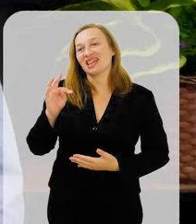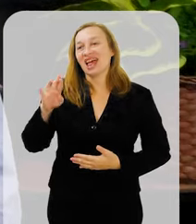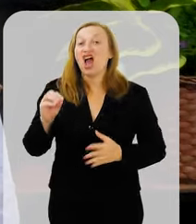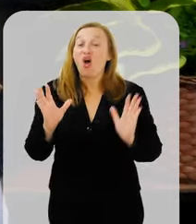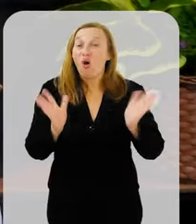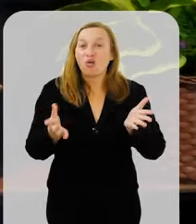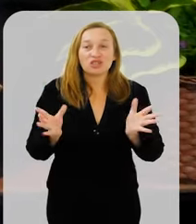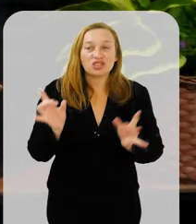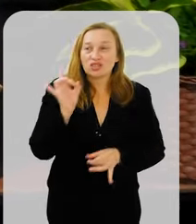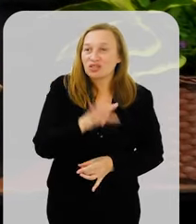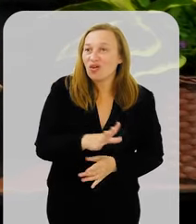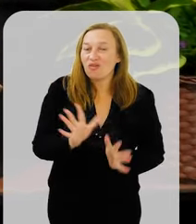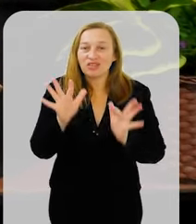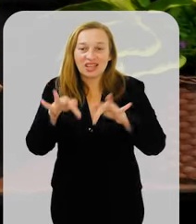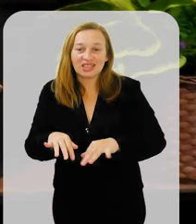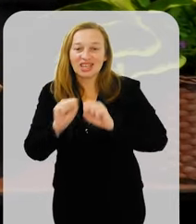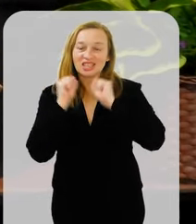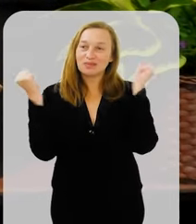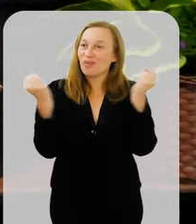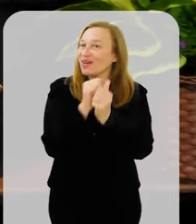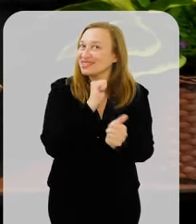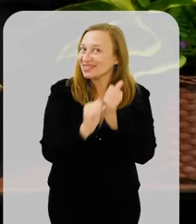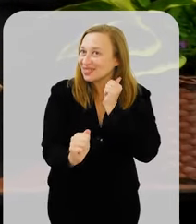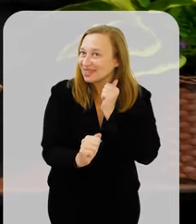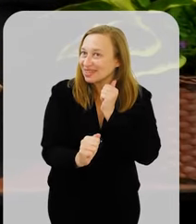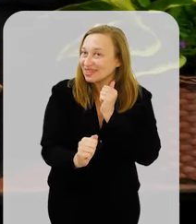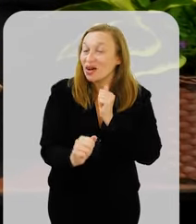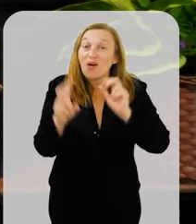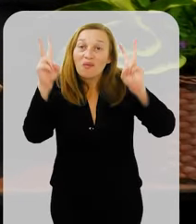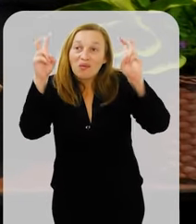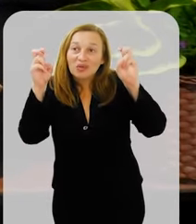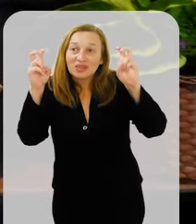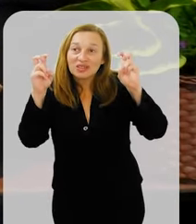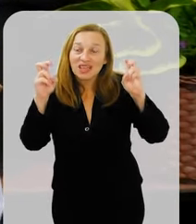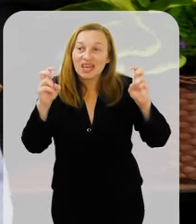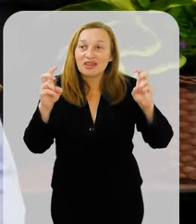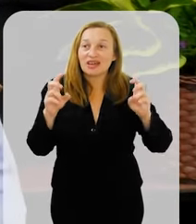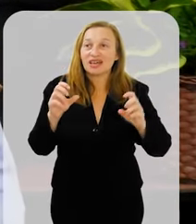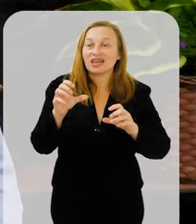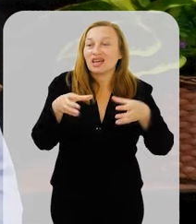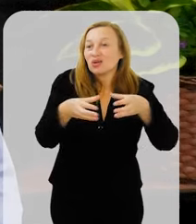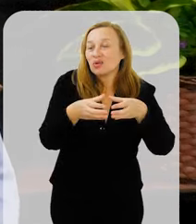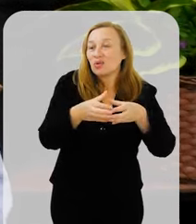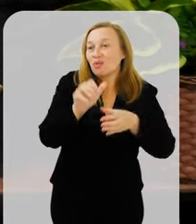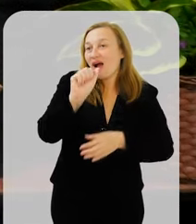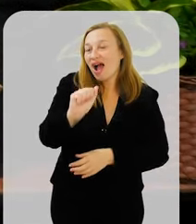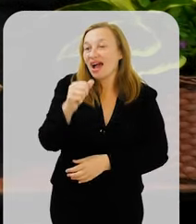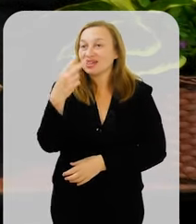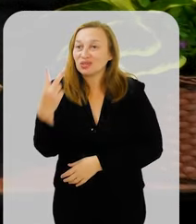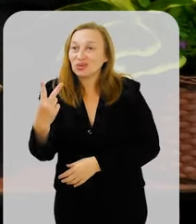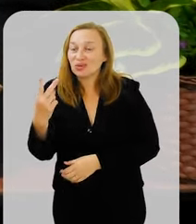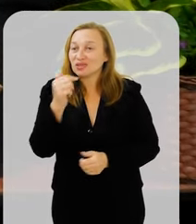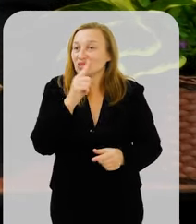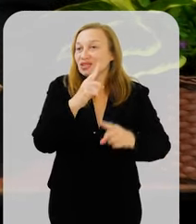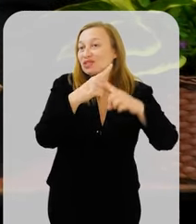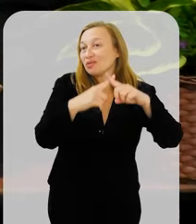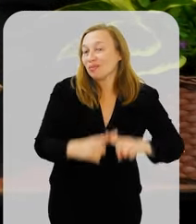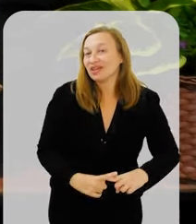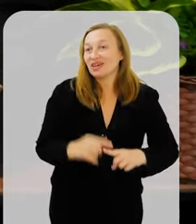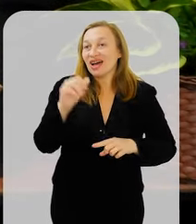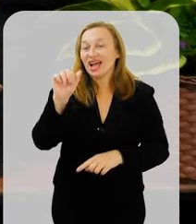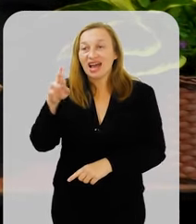Por hoje é só. Estamos encerrando o Arena Esportivo. O tema do programa foi a Série A2